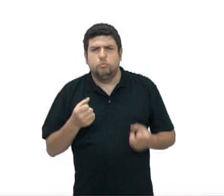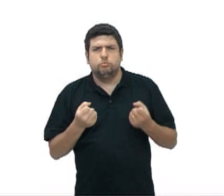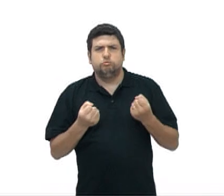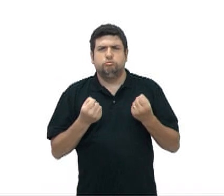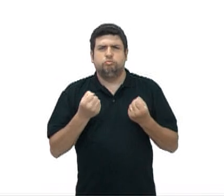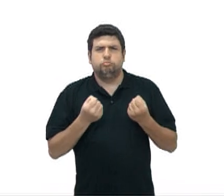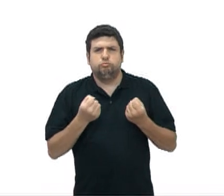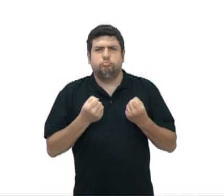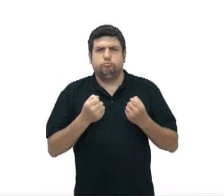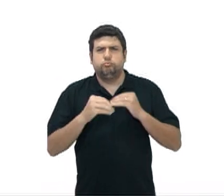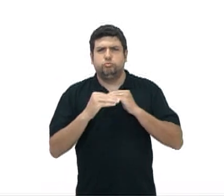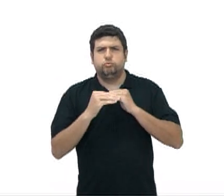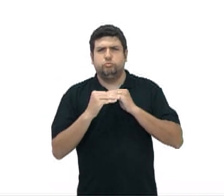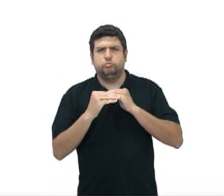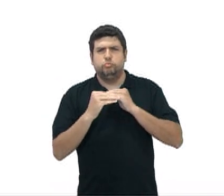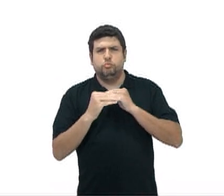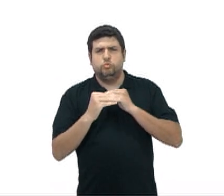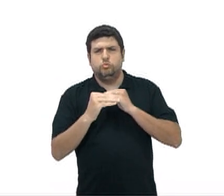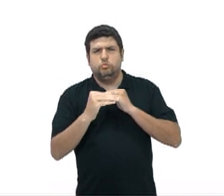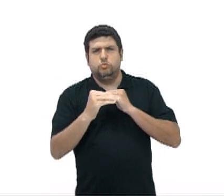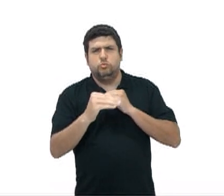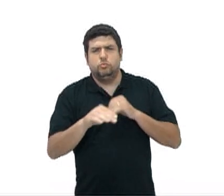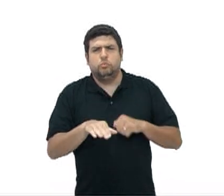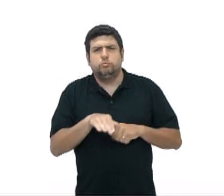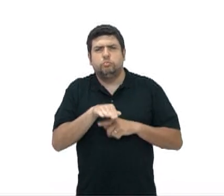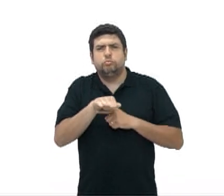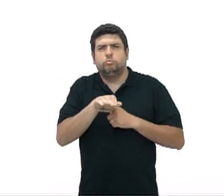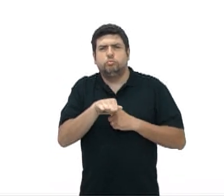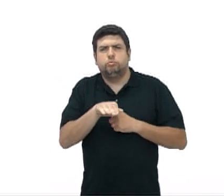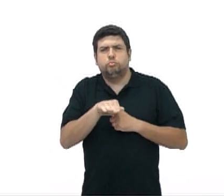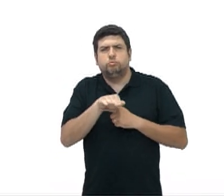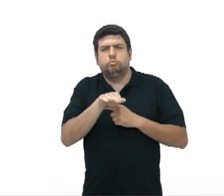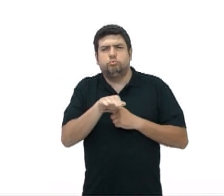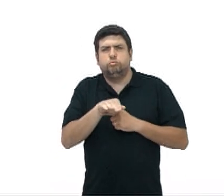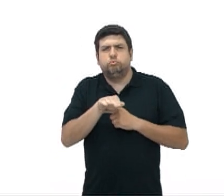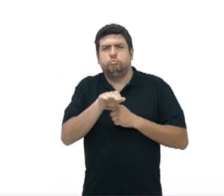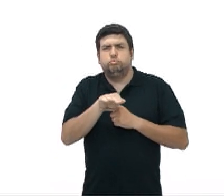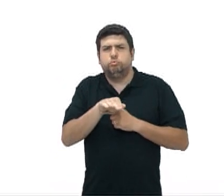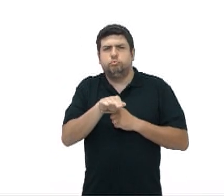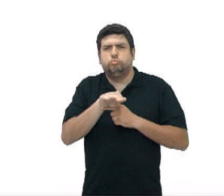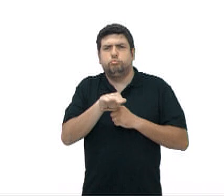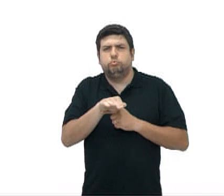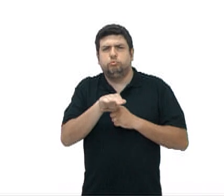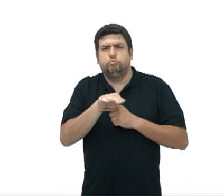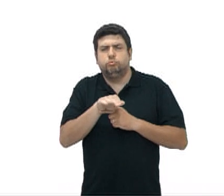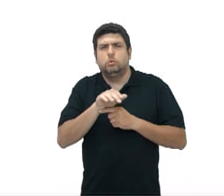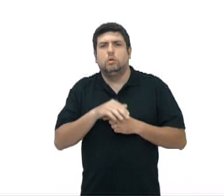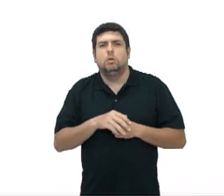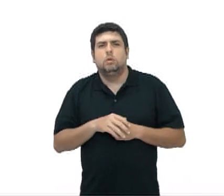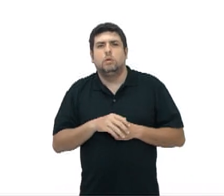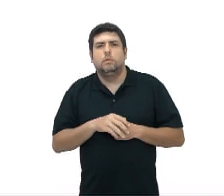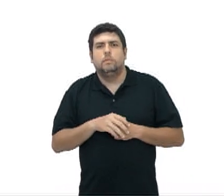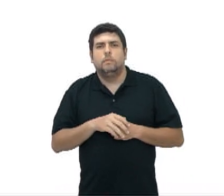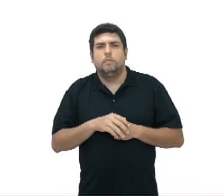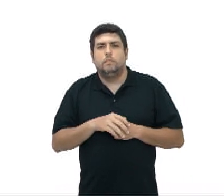movimento retilíneo e uniforme, o famoso MRU. Seu neto,